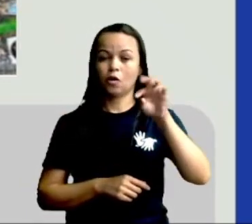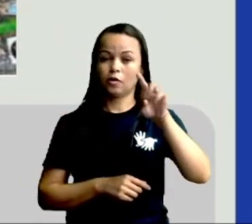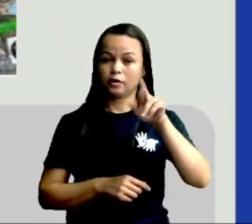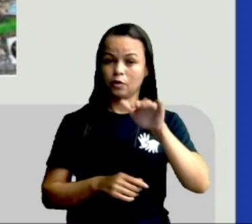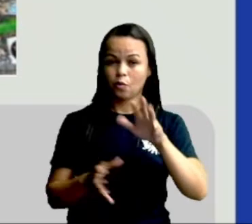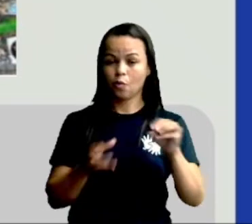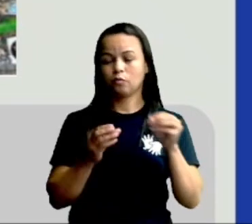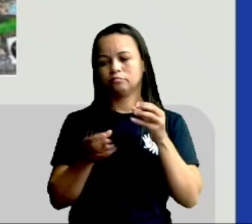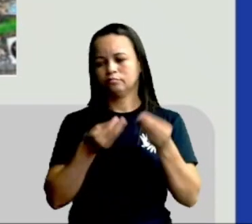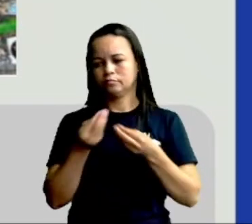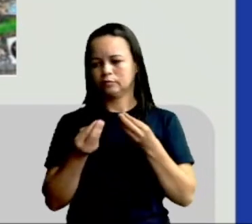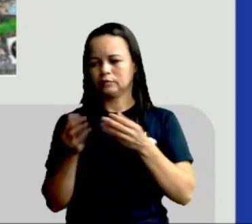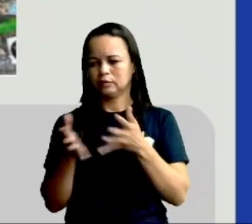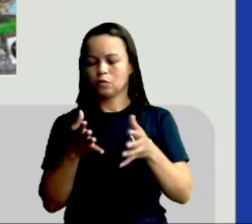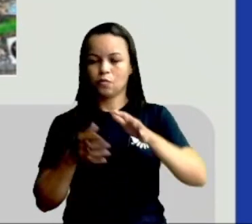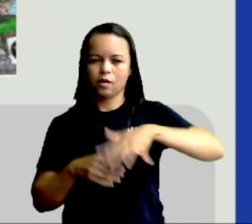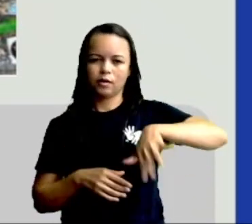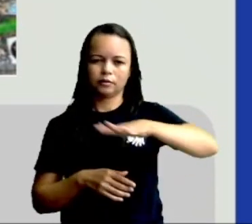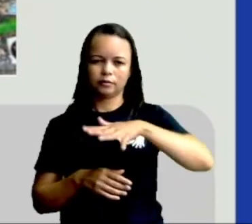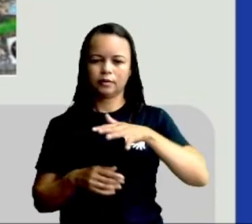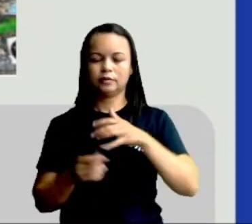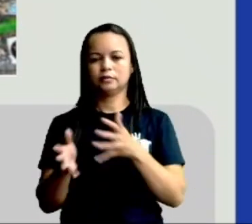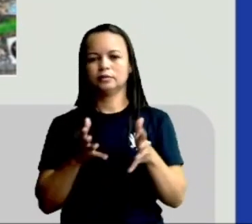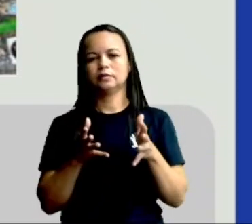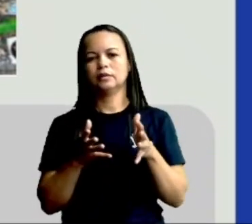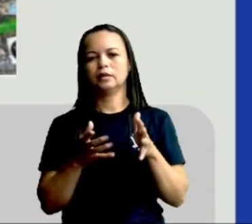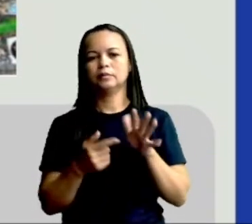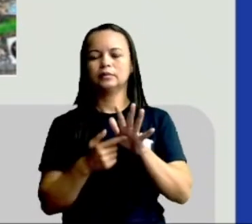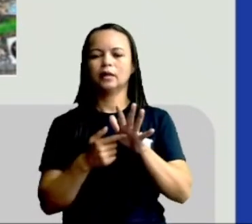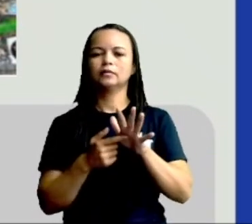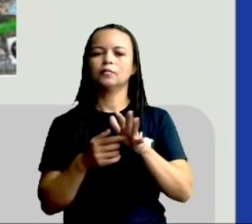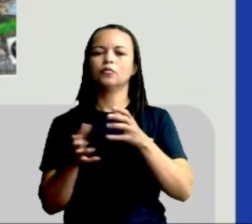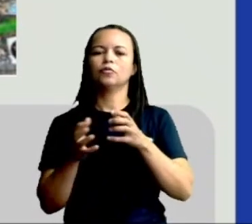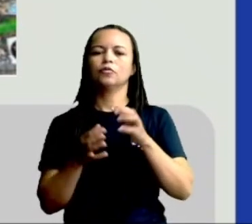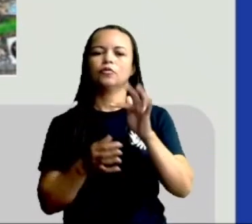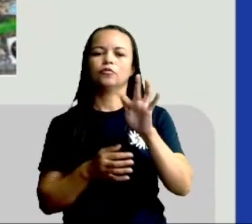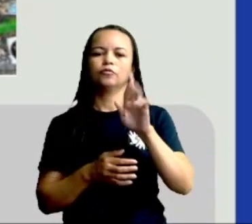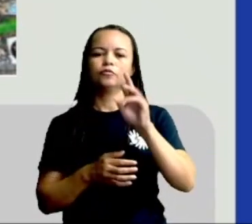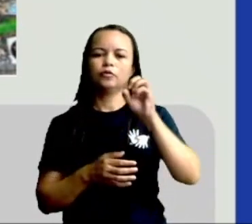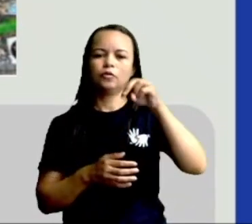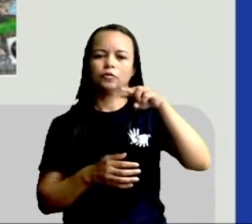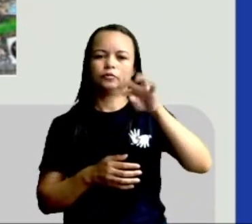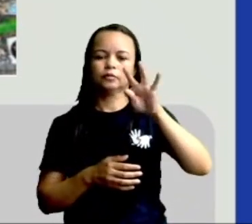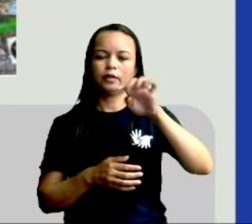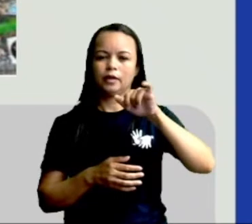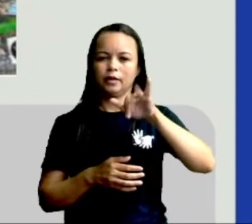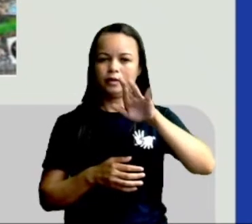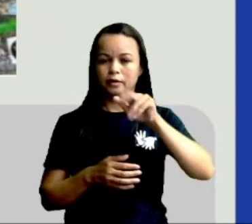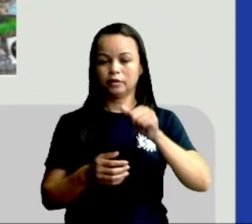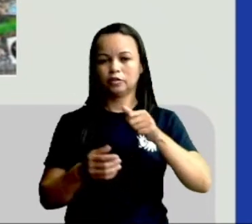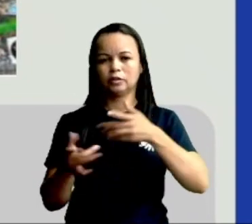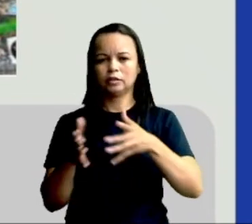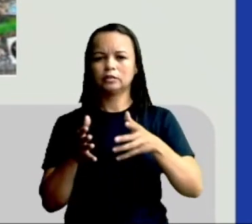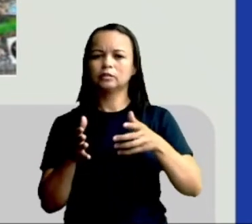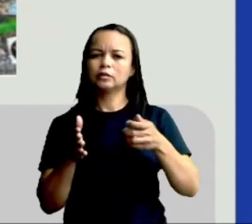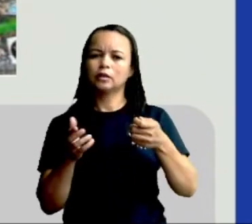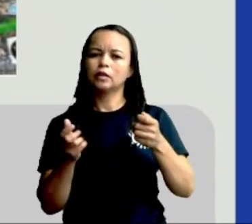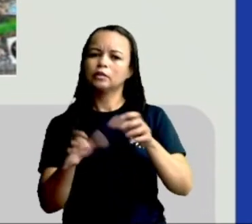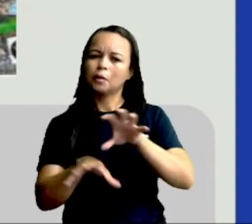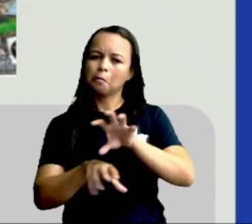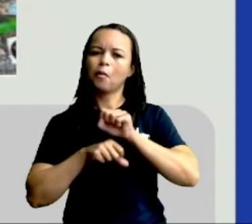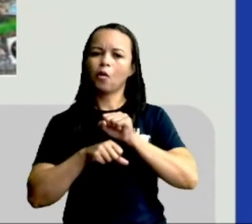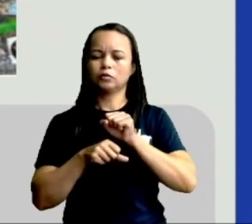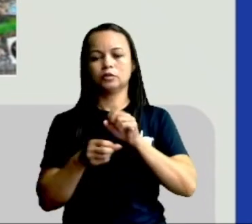é usualmente definido como uma área do espaço delimitado por fronteiras a partir de uma relação de posse ou propriedade